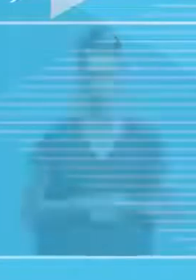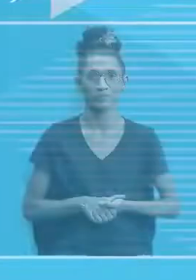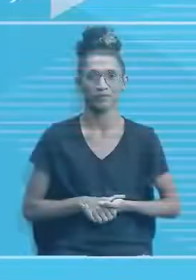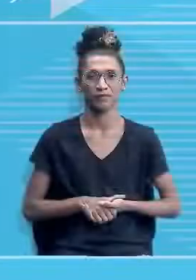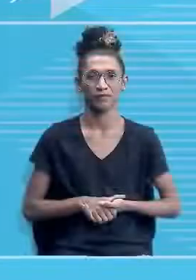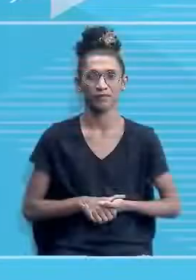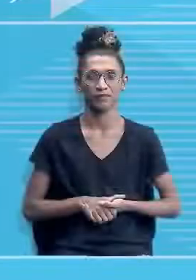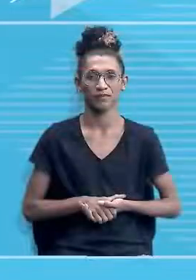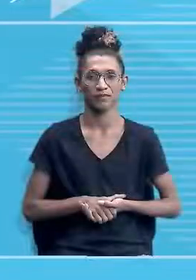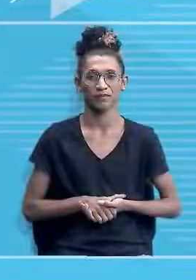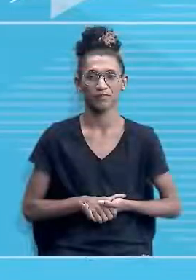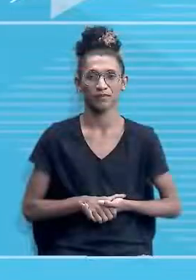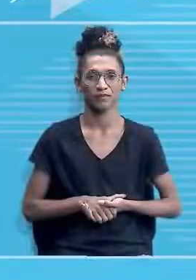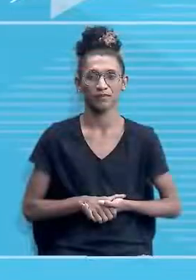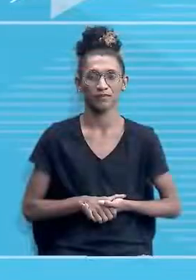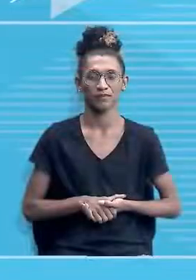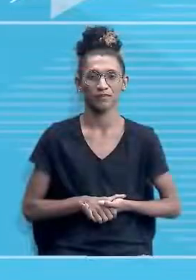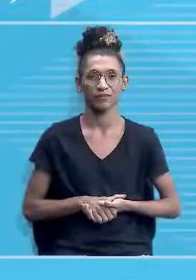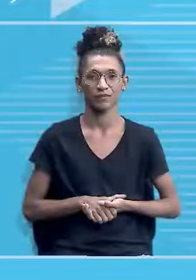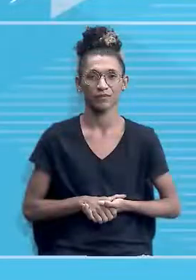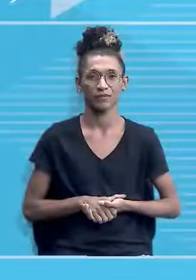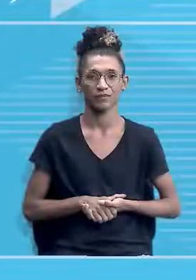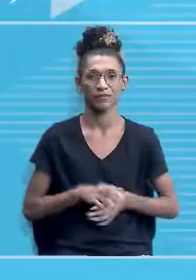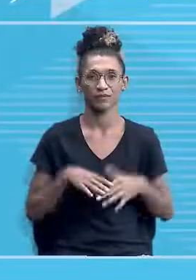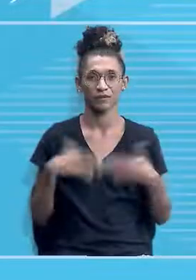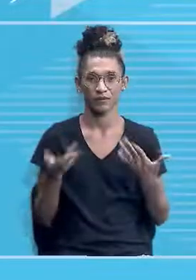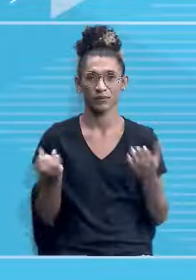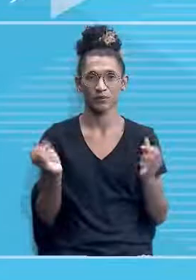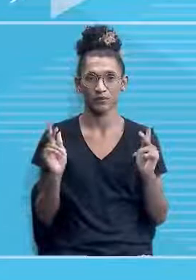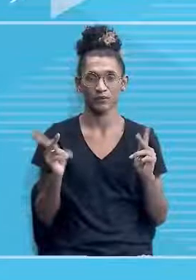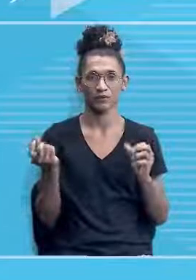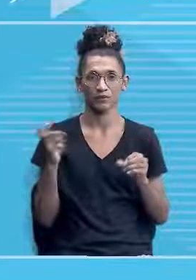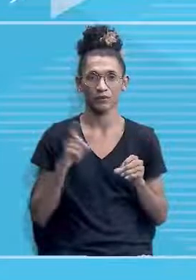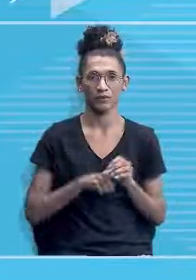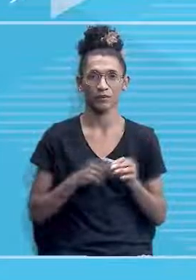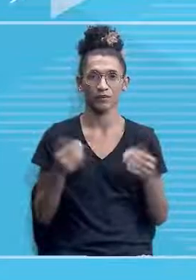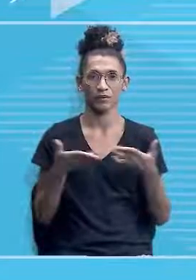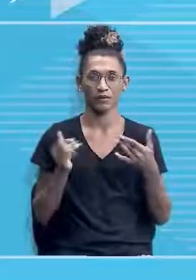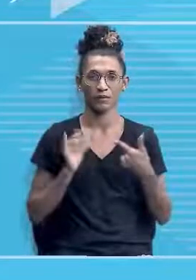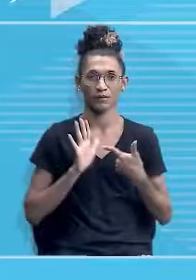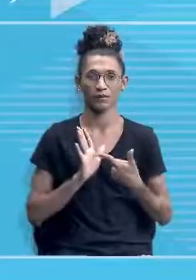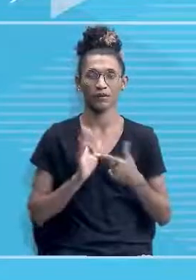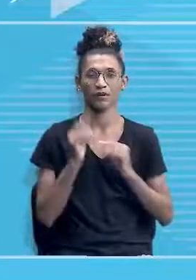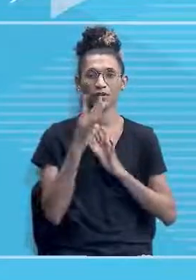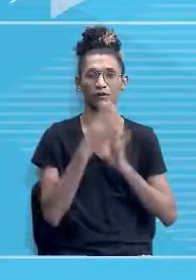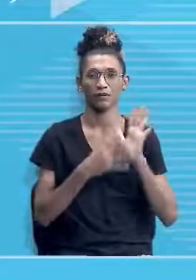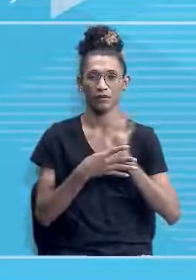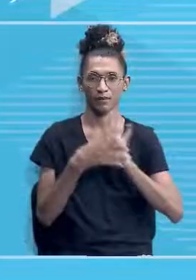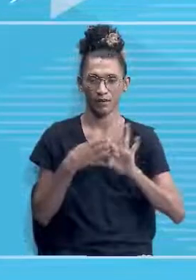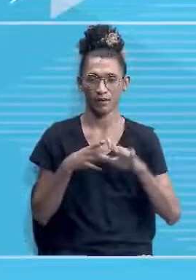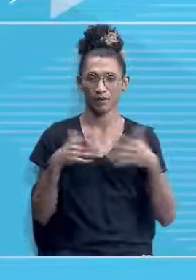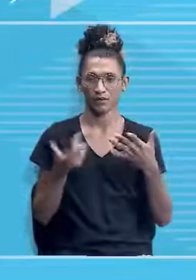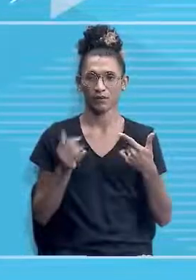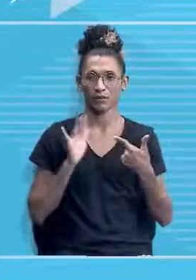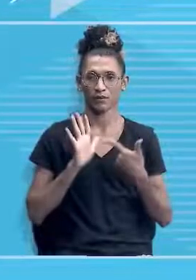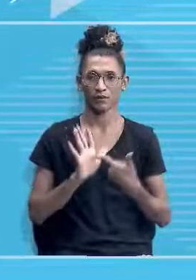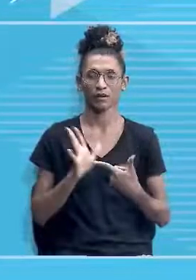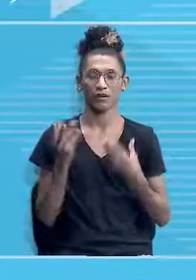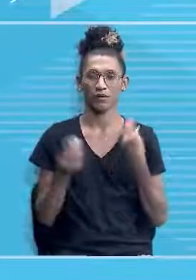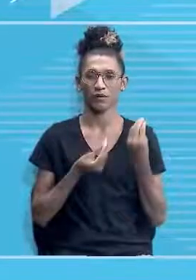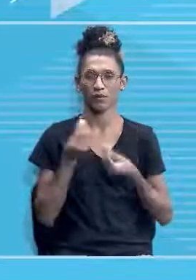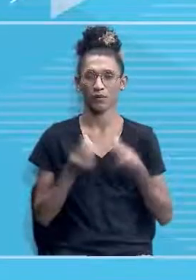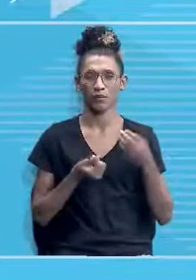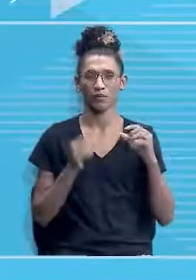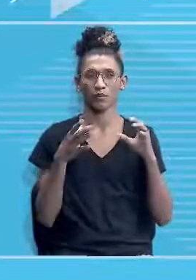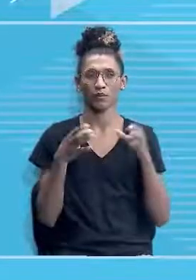o ok voltamos é mostrando essa tabela Pois agora eu vou fazer o seguinte eu vou mostrar cada uma dessas